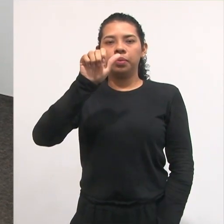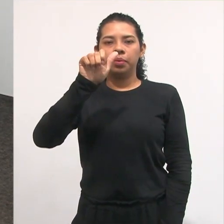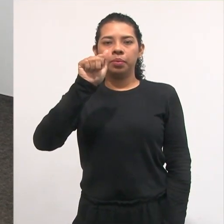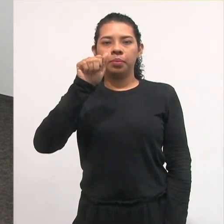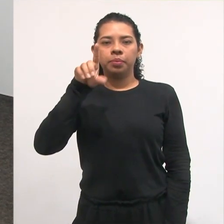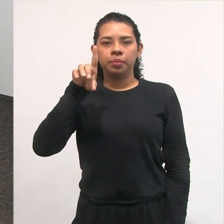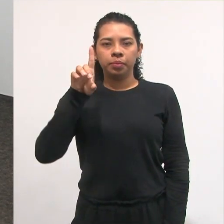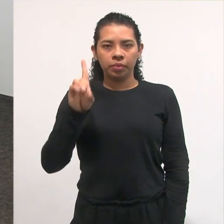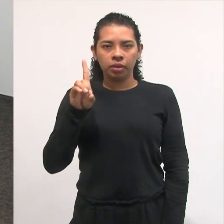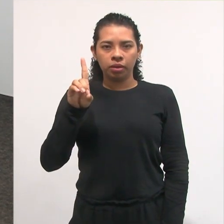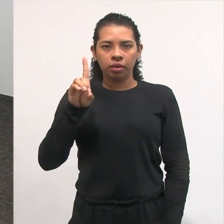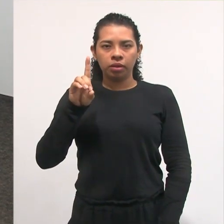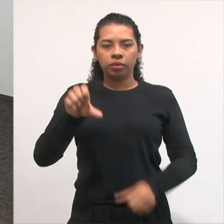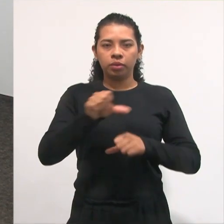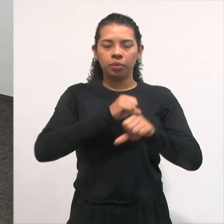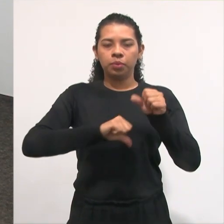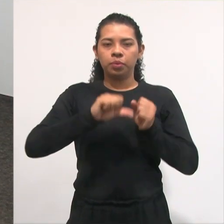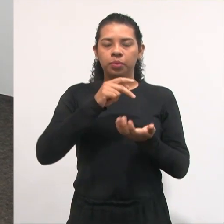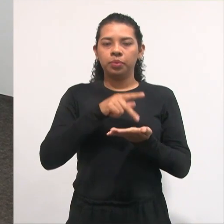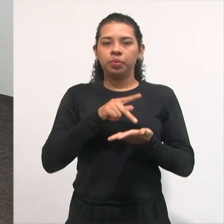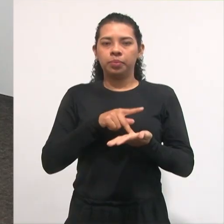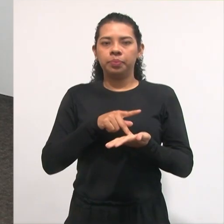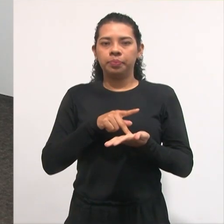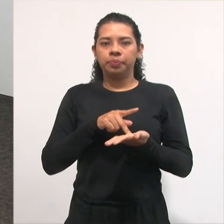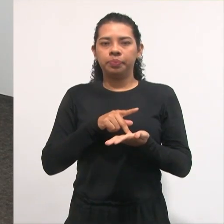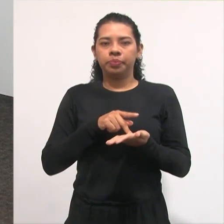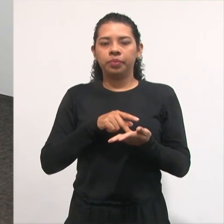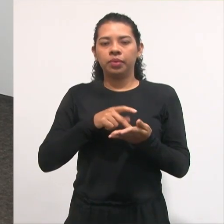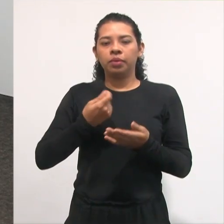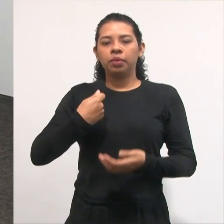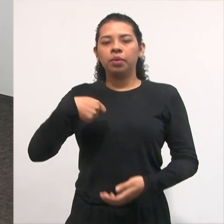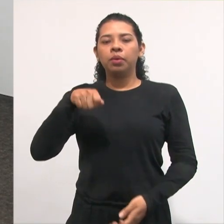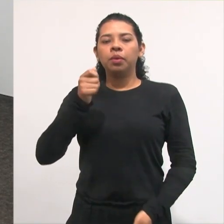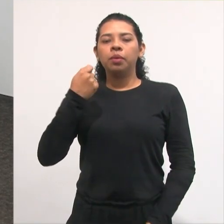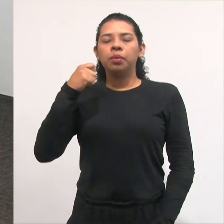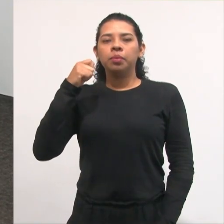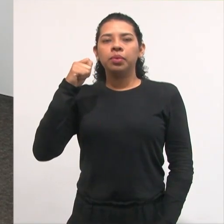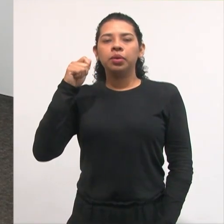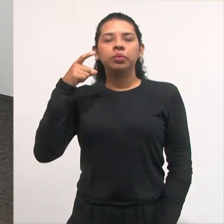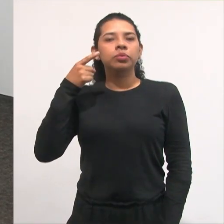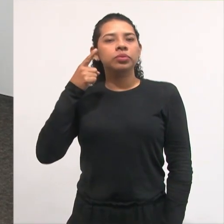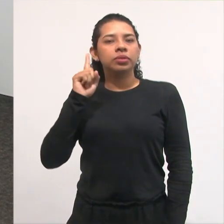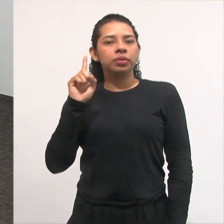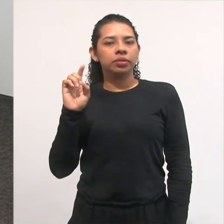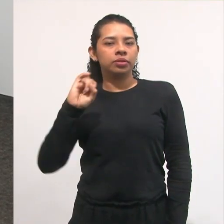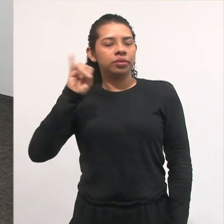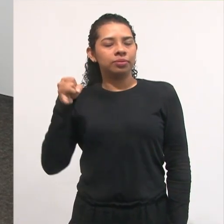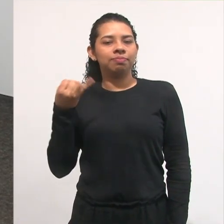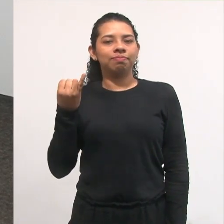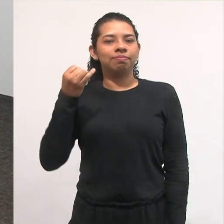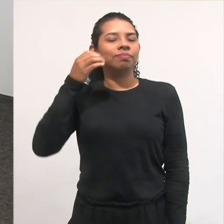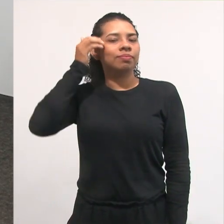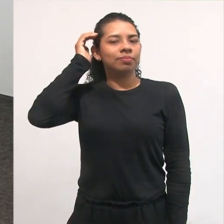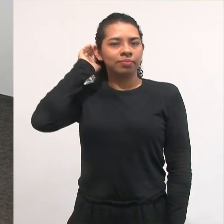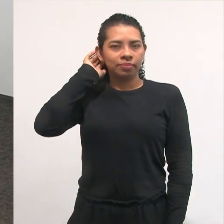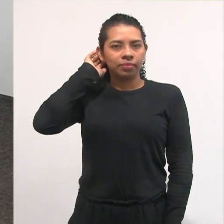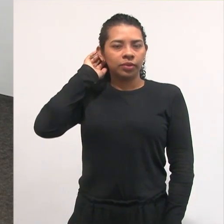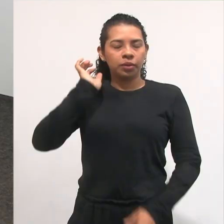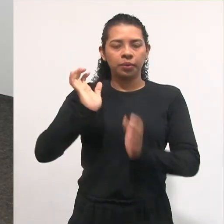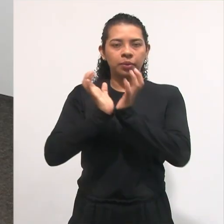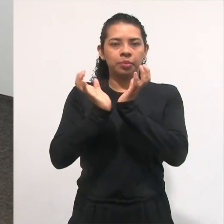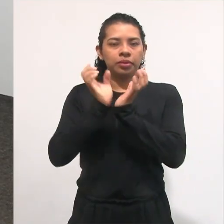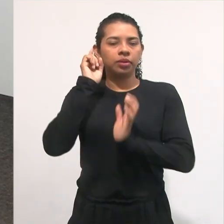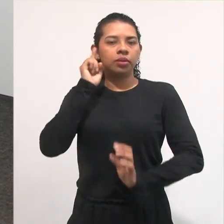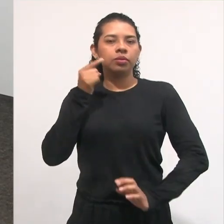palavra EAD, mudando realidades. E este é o meu sinal para a comunidade surda, que me identifica na comunidade surda.